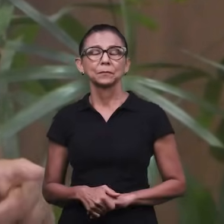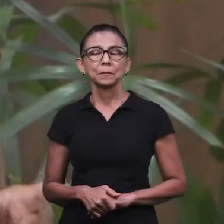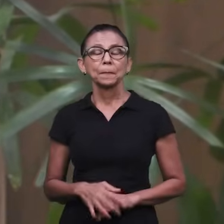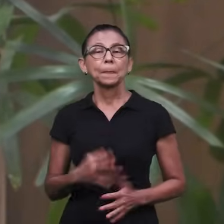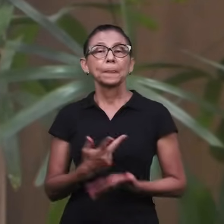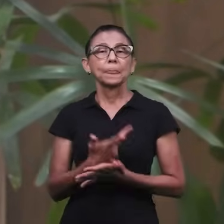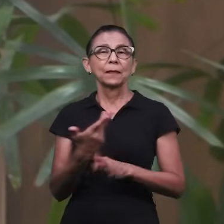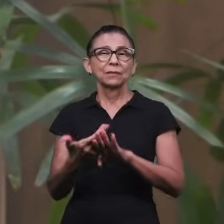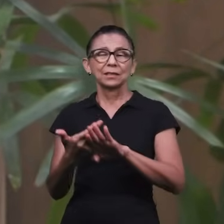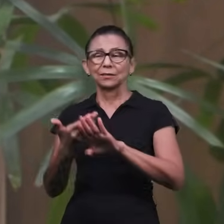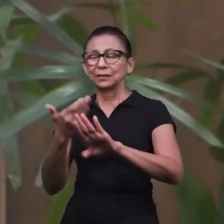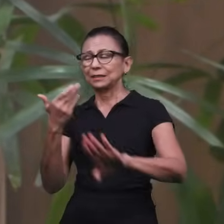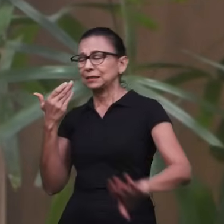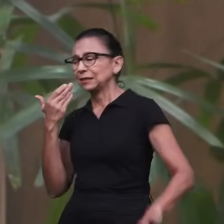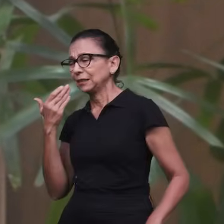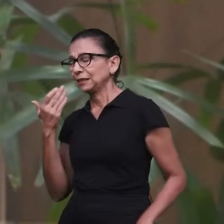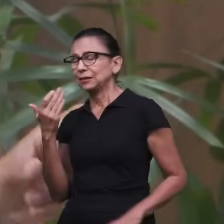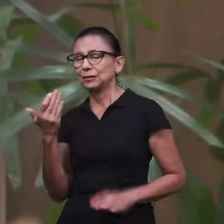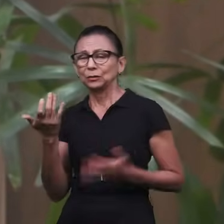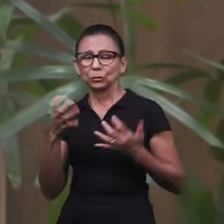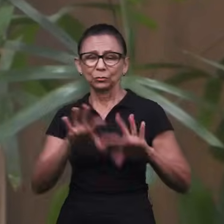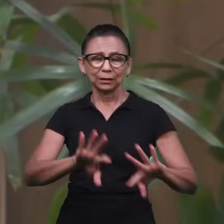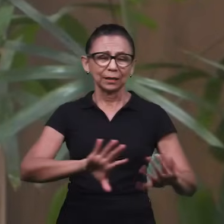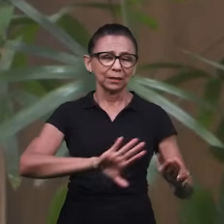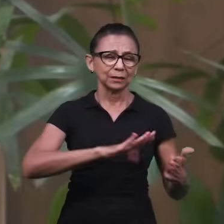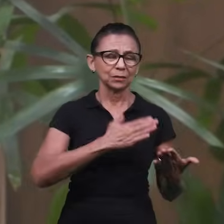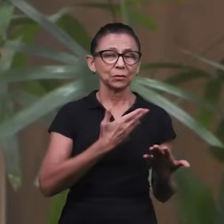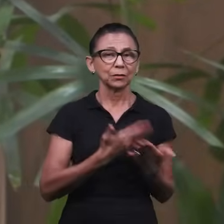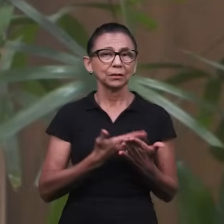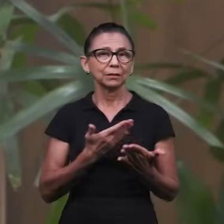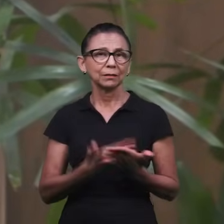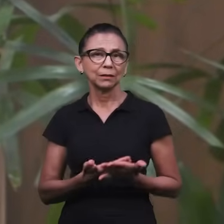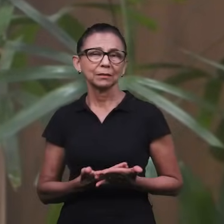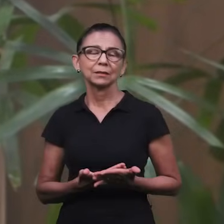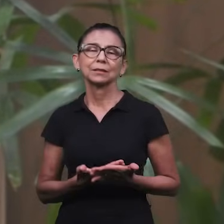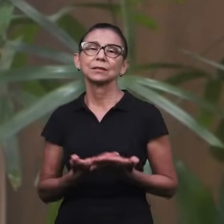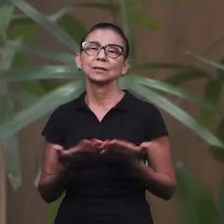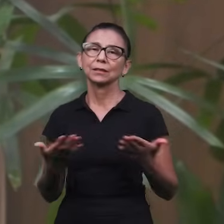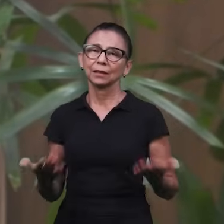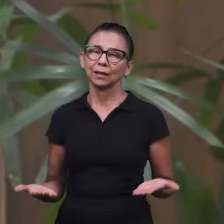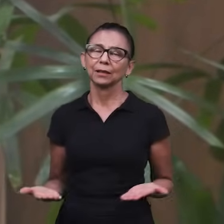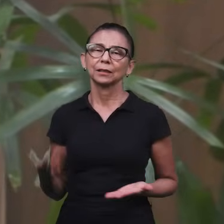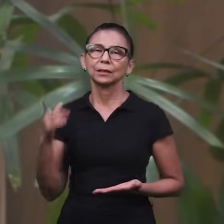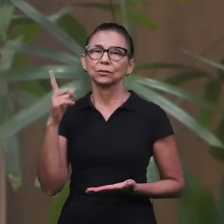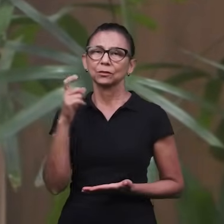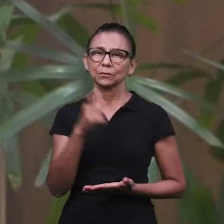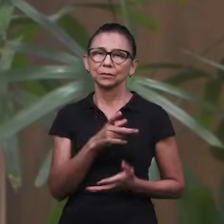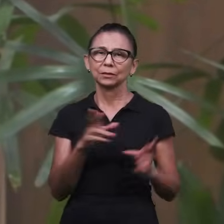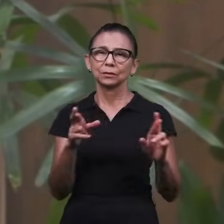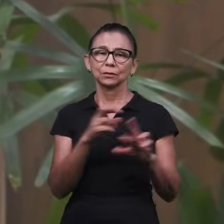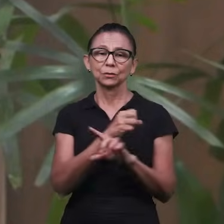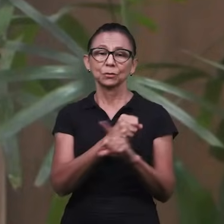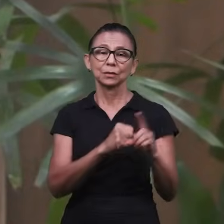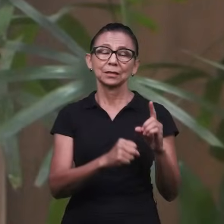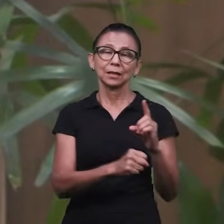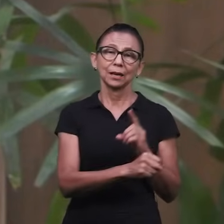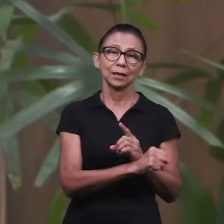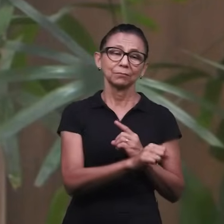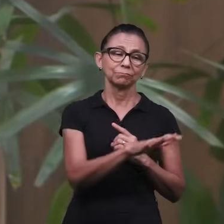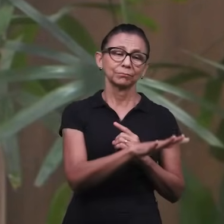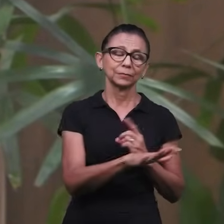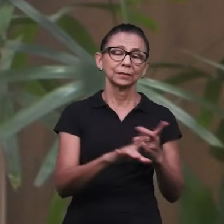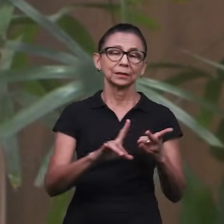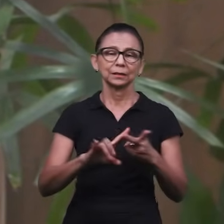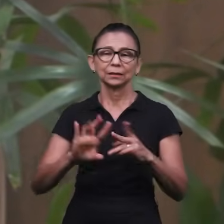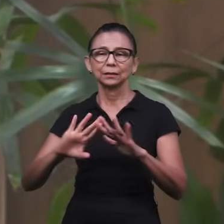que vai desencadeando outros problemas, outras dificuldades em inserir no contexto escolar, social, e ter a